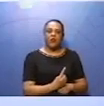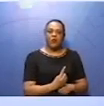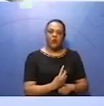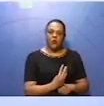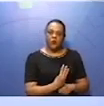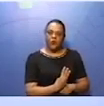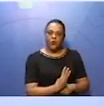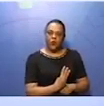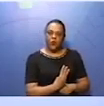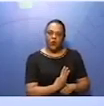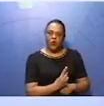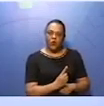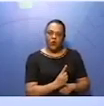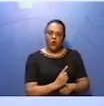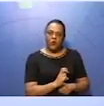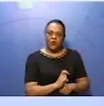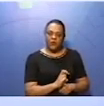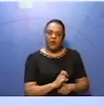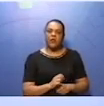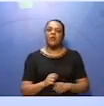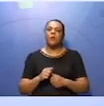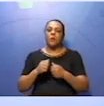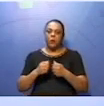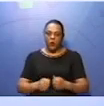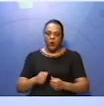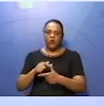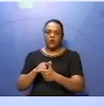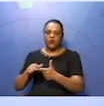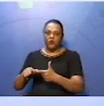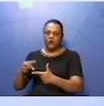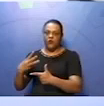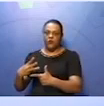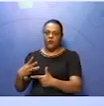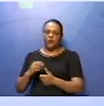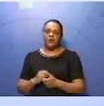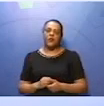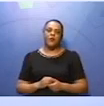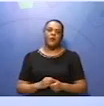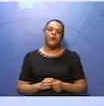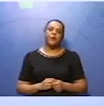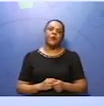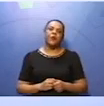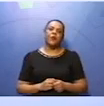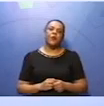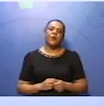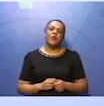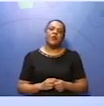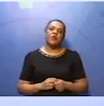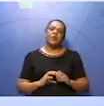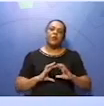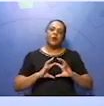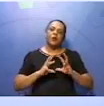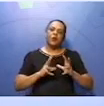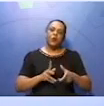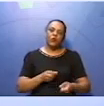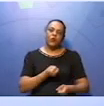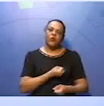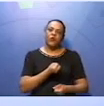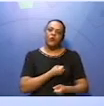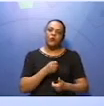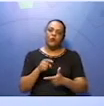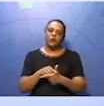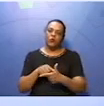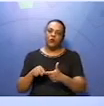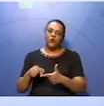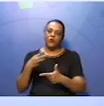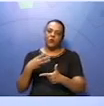315 também é divisível por 3. Isso vale para todo número divisível por 3. E a